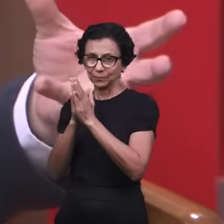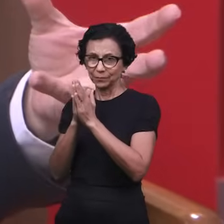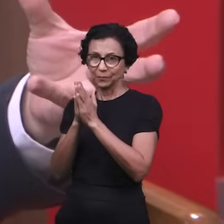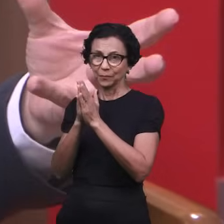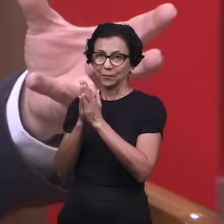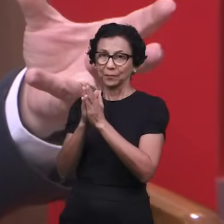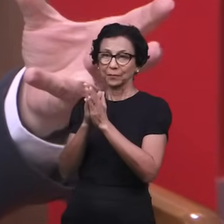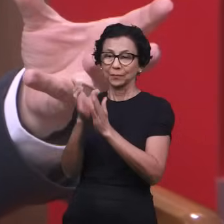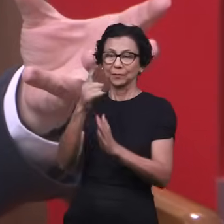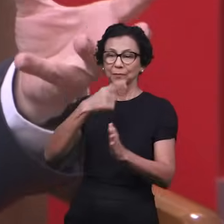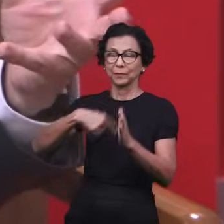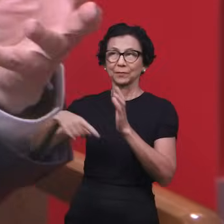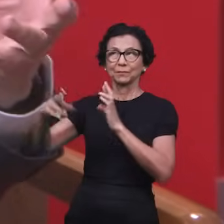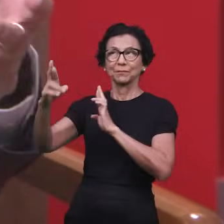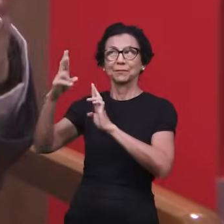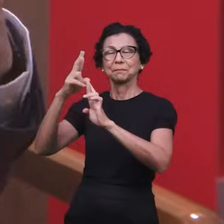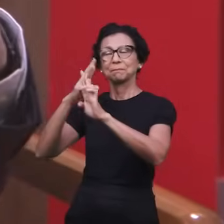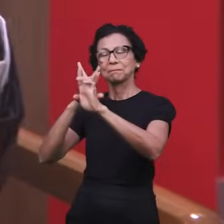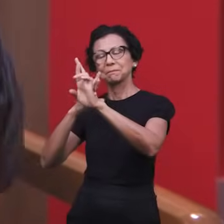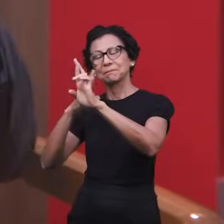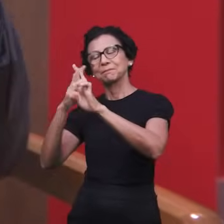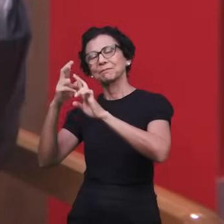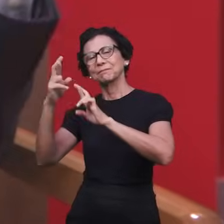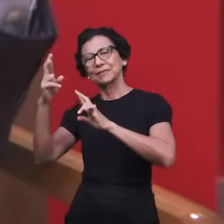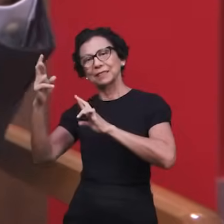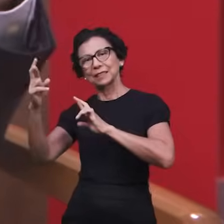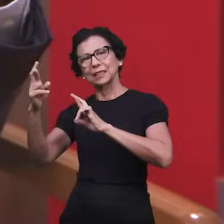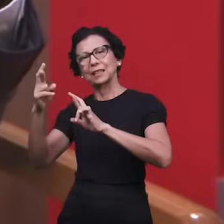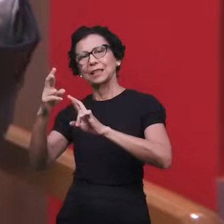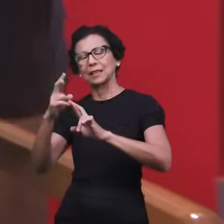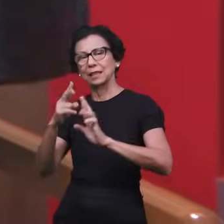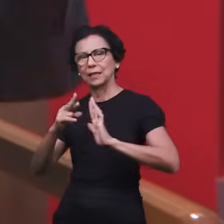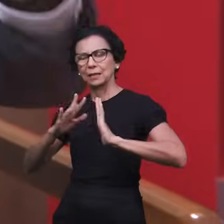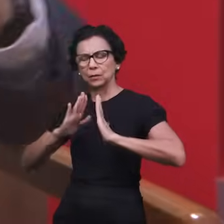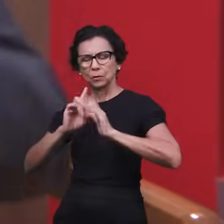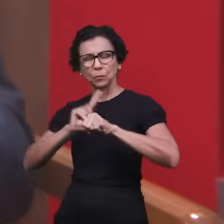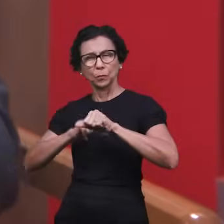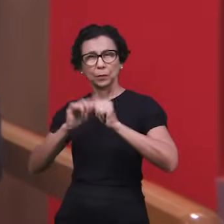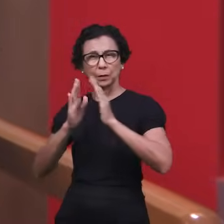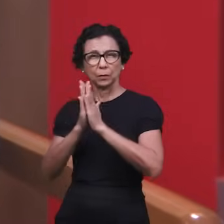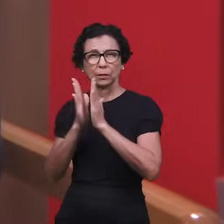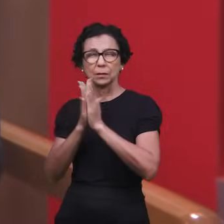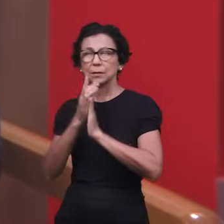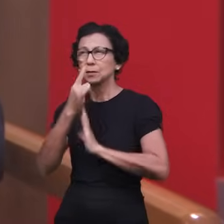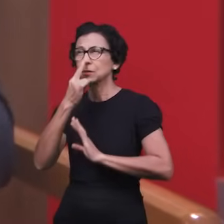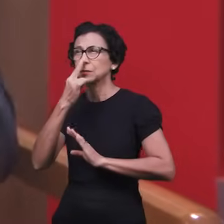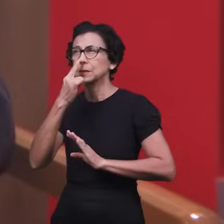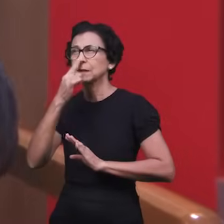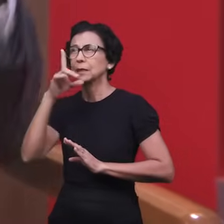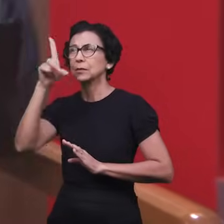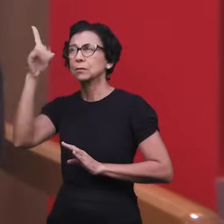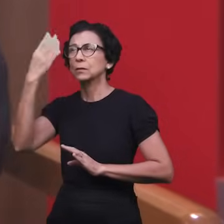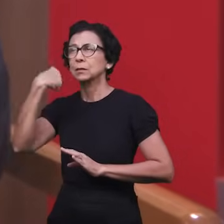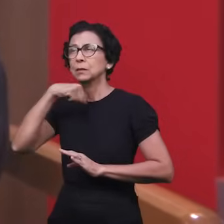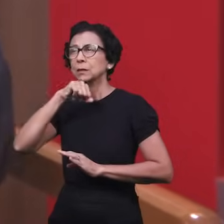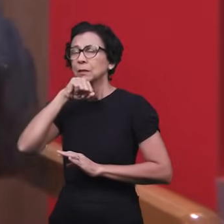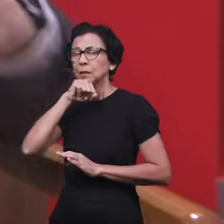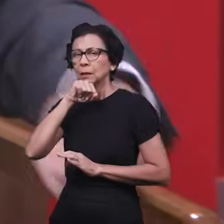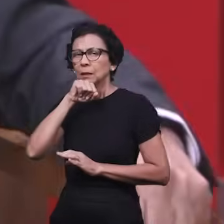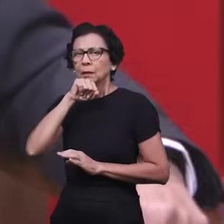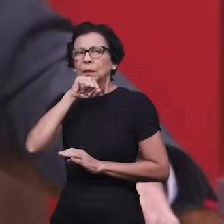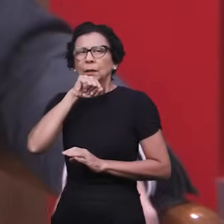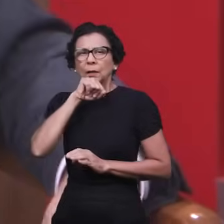relacionando com Deus, não é? Então é a oração que nos leva à presença do Pai. Ele quer ouvir a